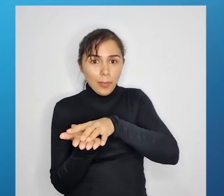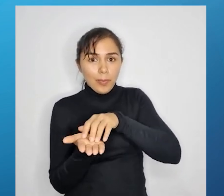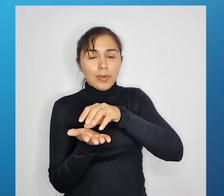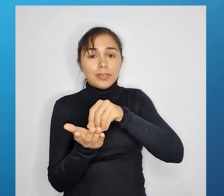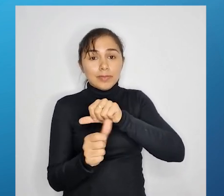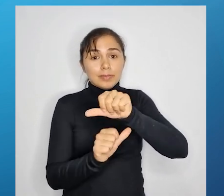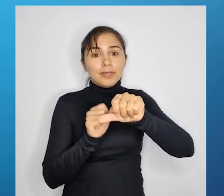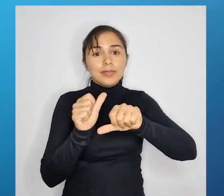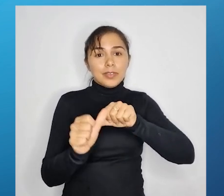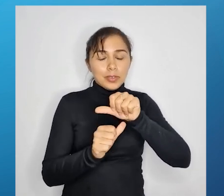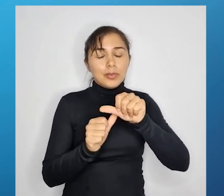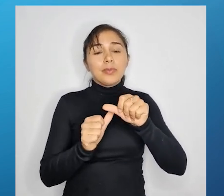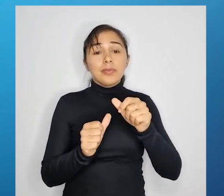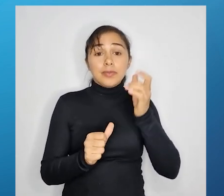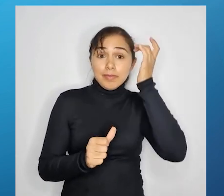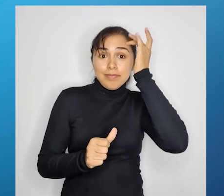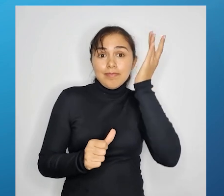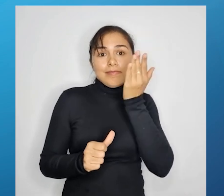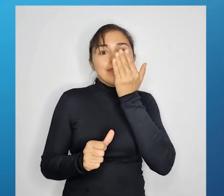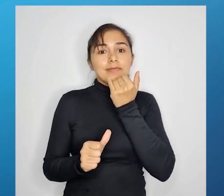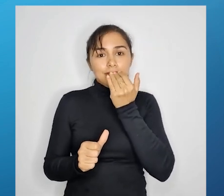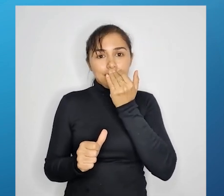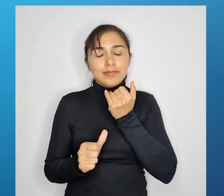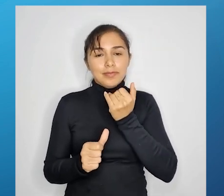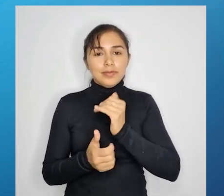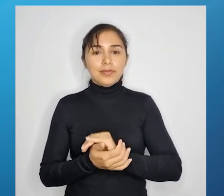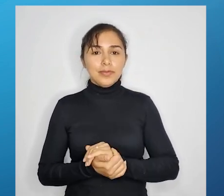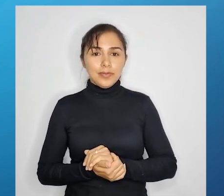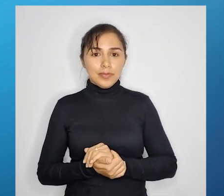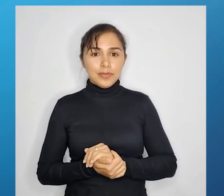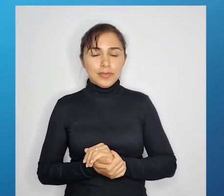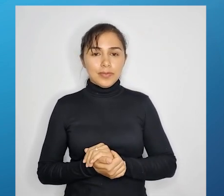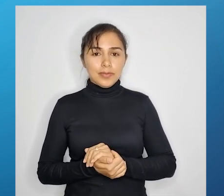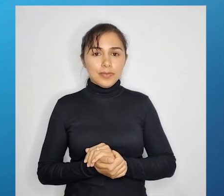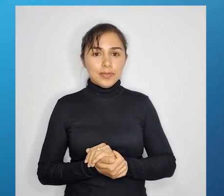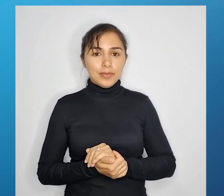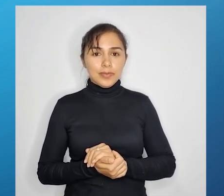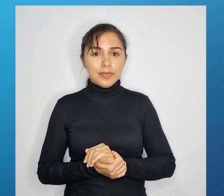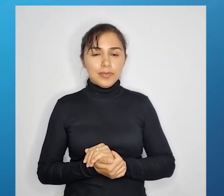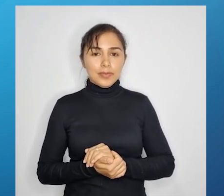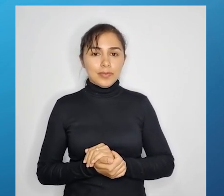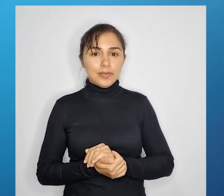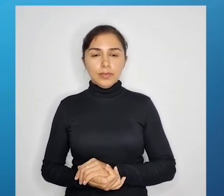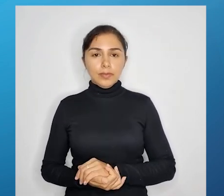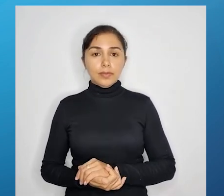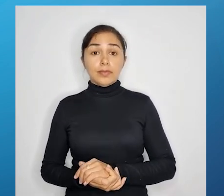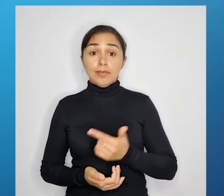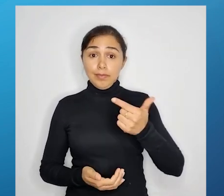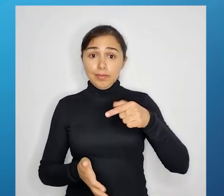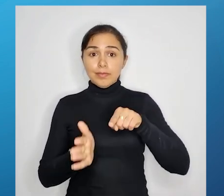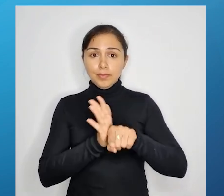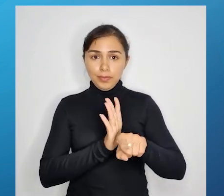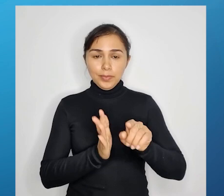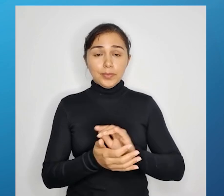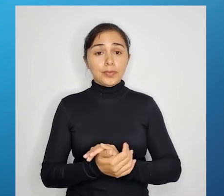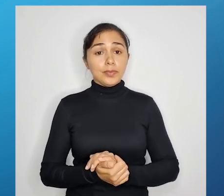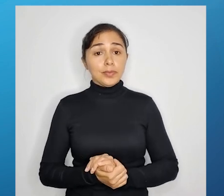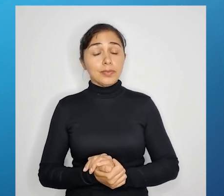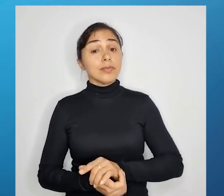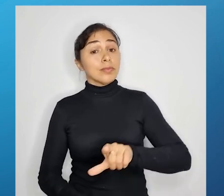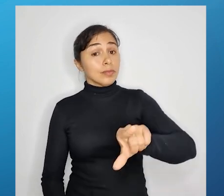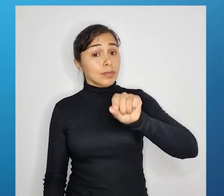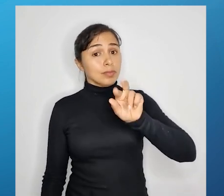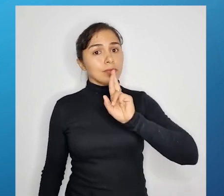e transformando em pequenas partículas que são impulsionadas para o esôfago. 2. Assinale